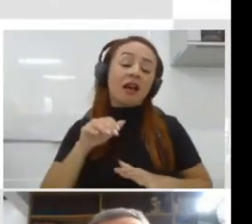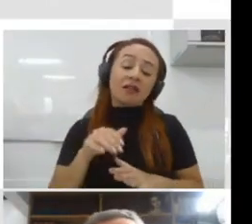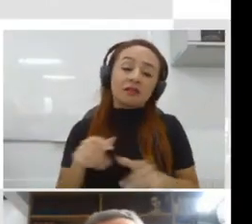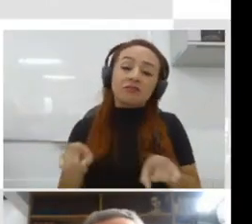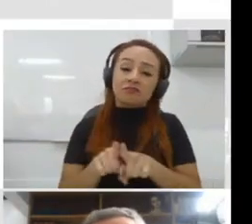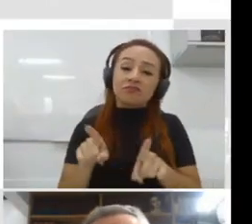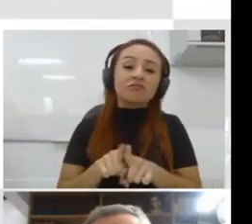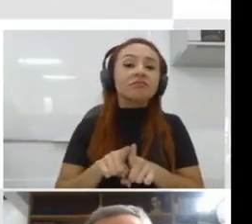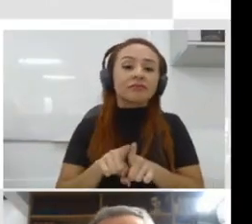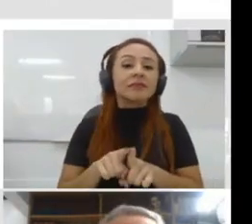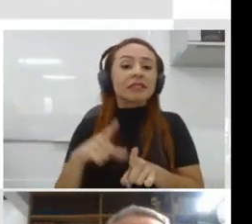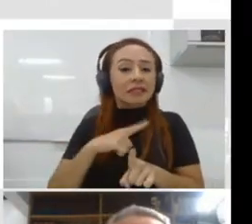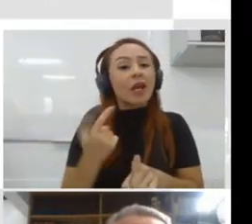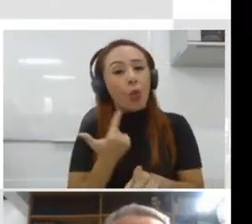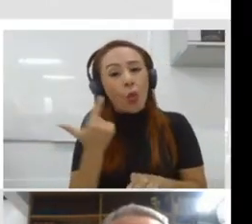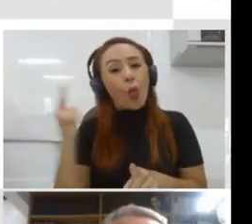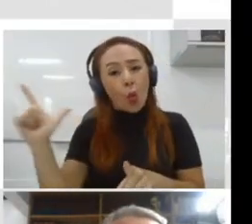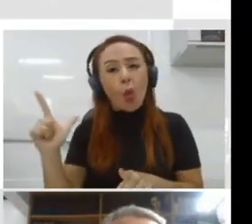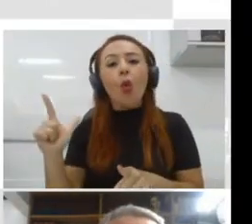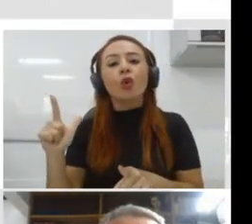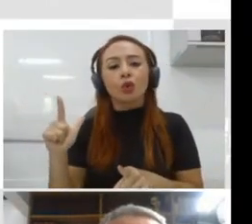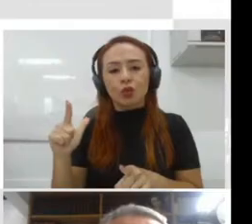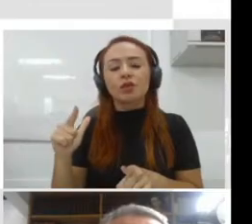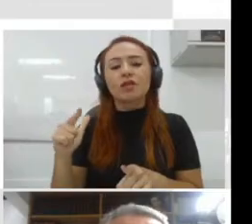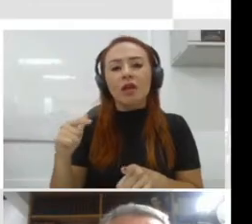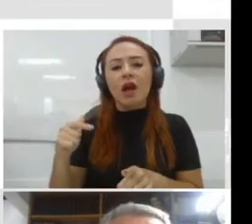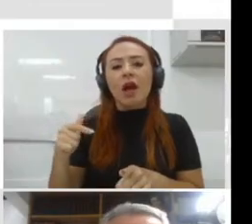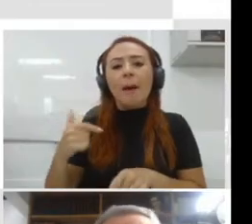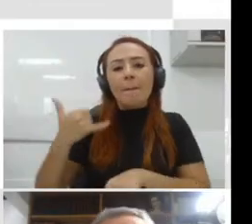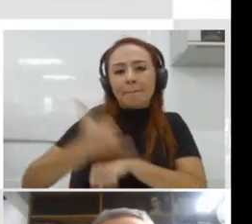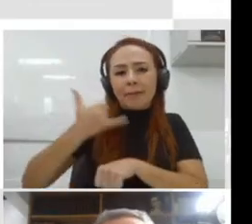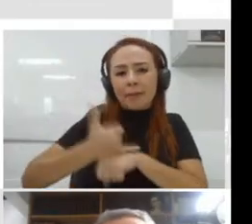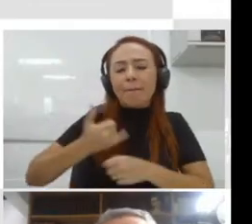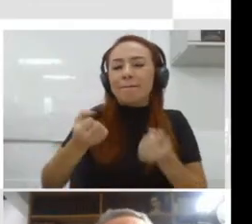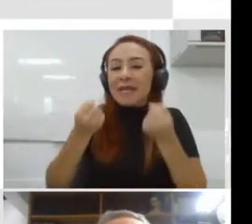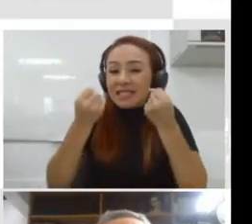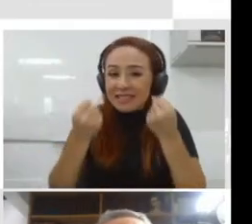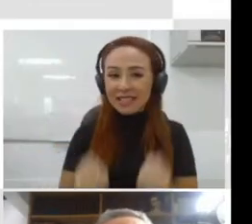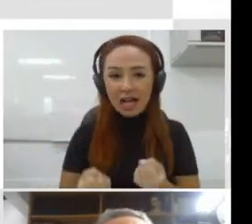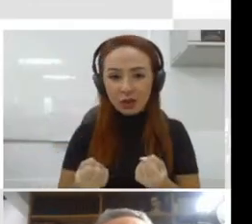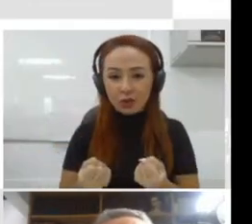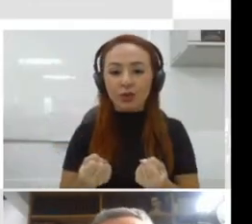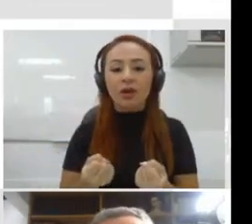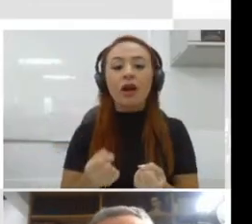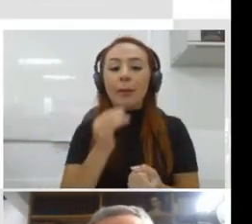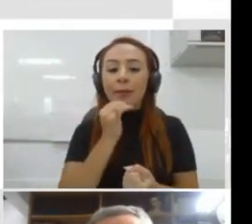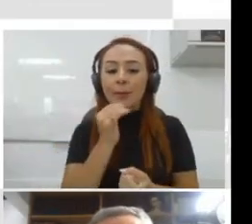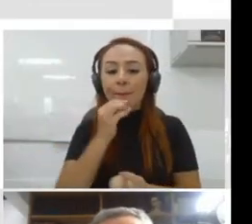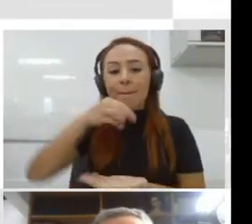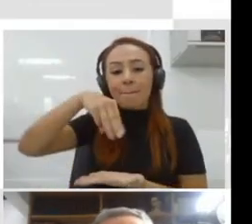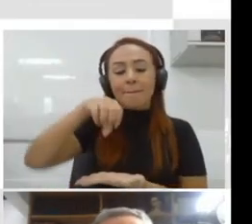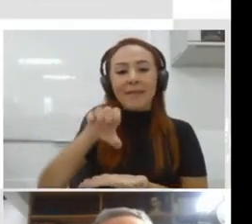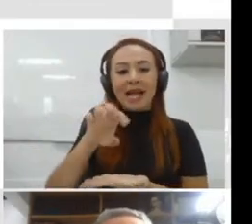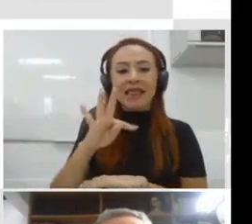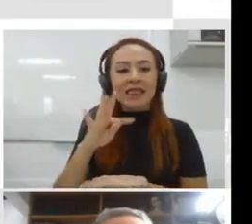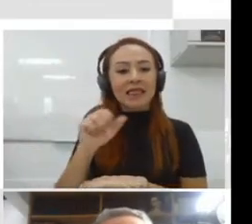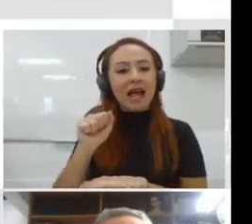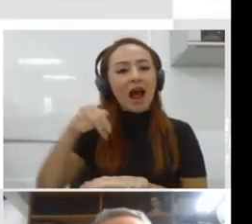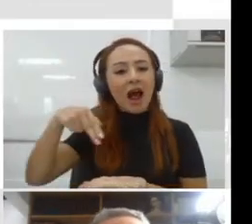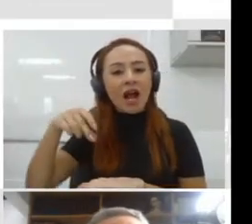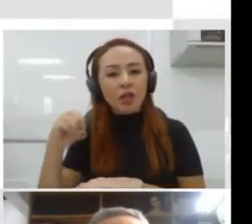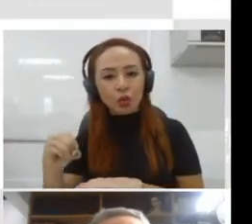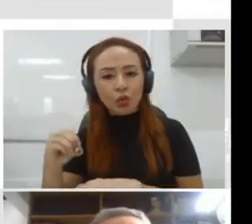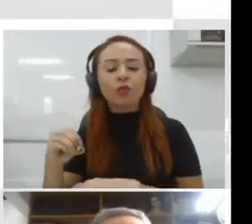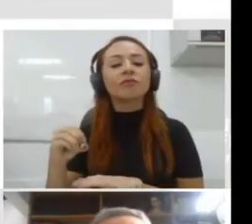aquecimento. Por exemplo, o metano tem um potencial de aquecimento muito maior, mas ele permanece na atmosfera menos tempo, enquanto que o CO2, ao contrário,